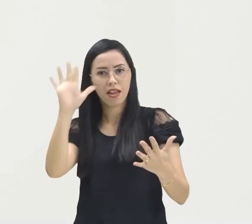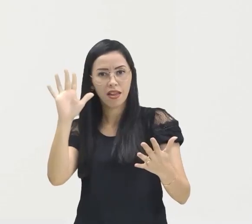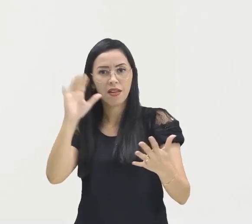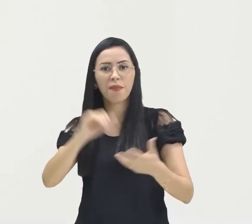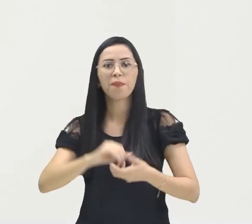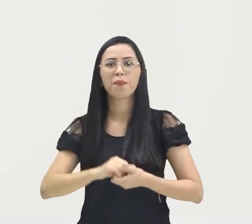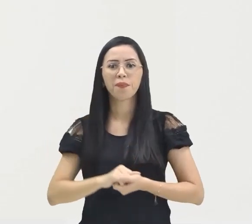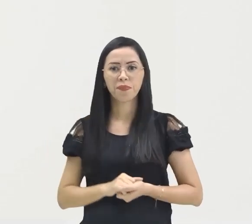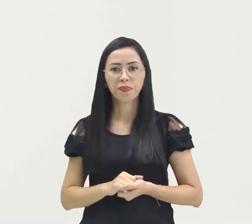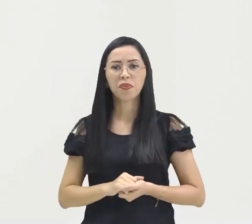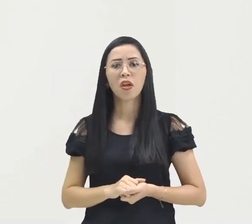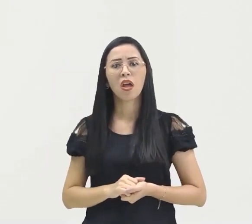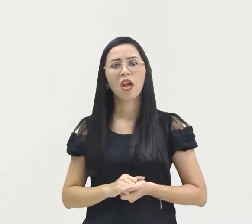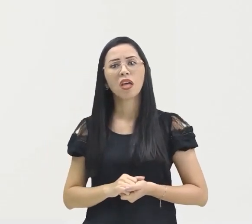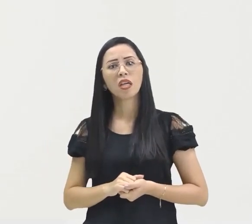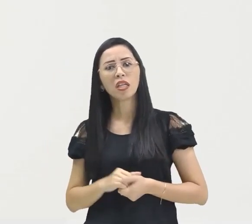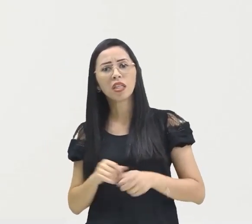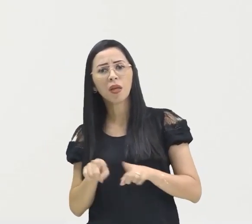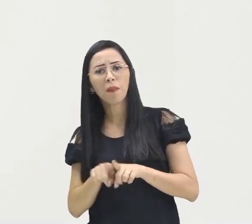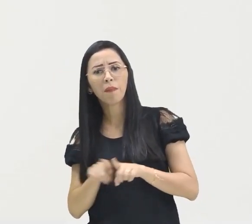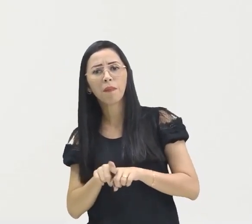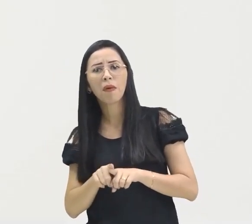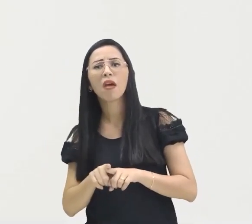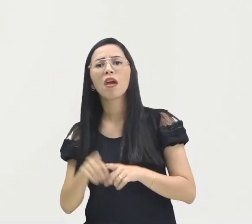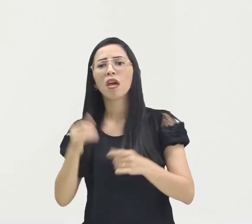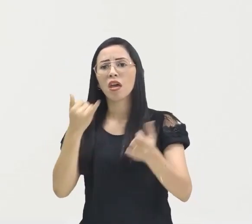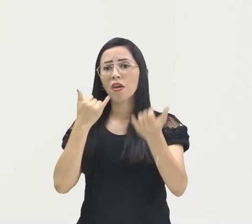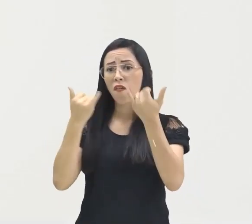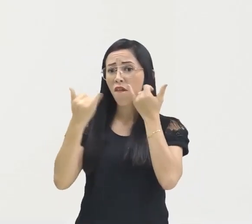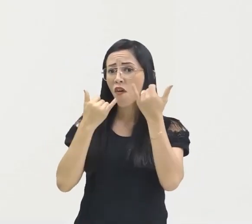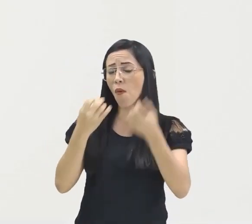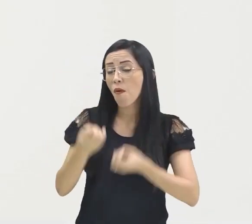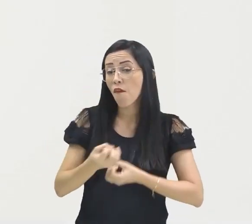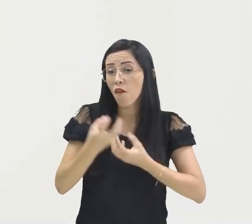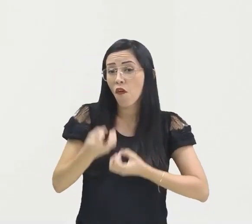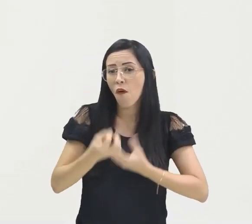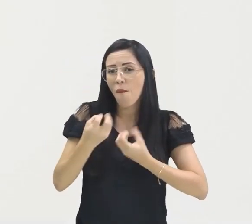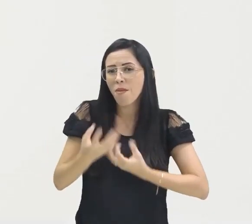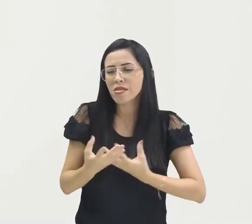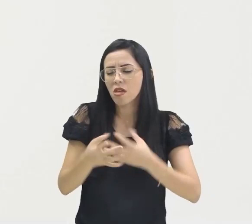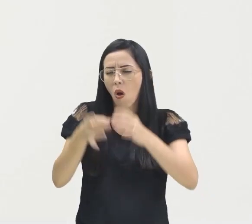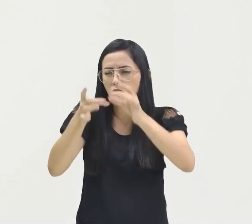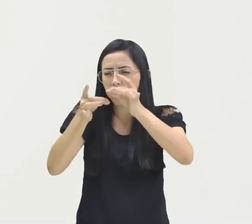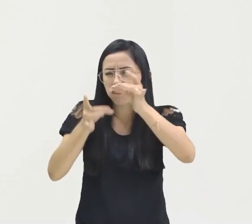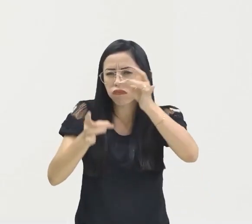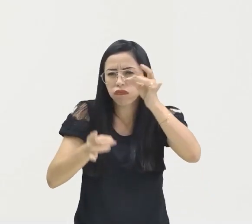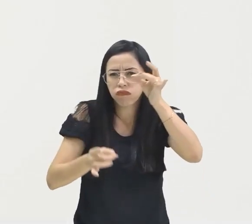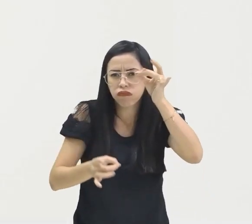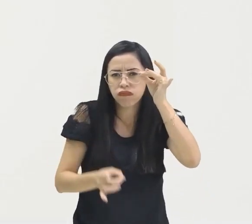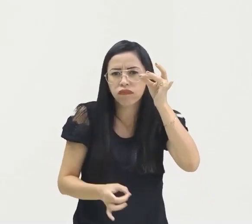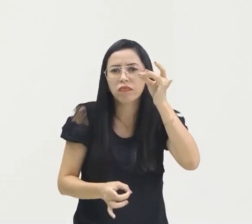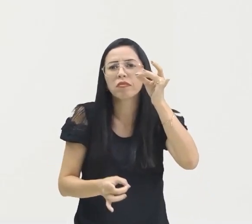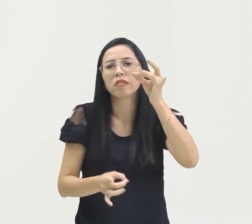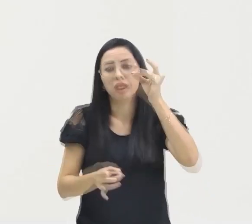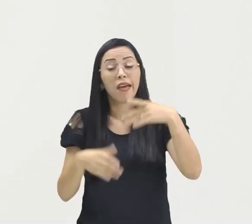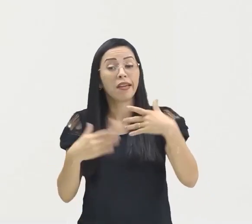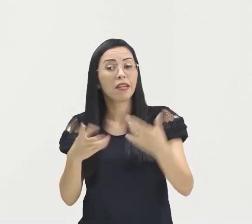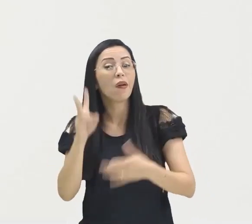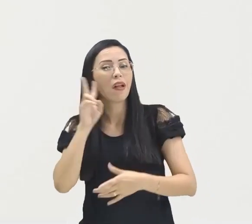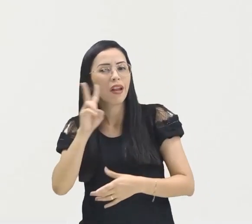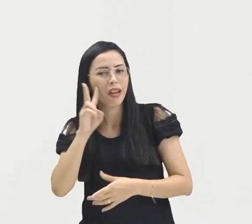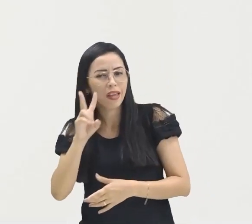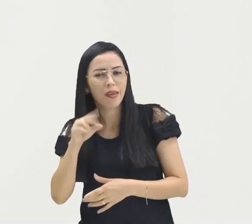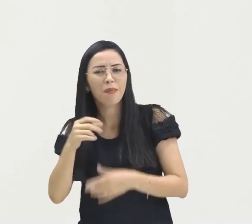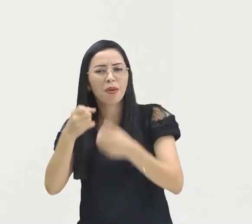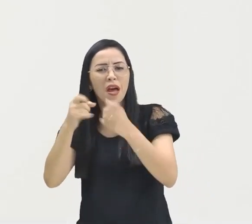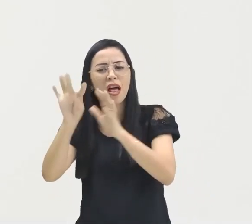Apresenta muita informação sobre um determinado assunto. Eu exploro aquele assunto todo. Aqui a gente falou na dislexia. Explorou,